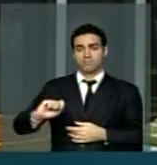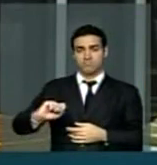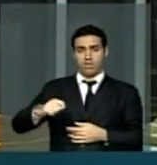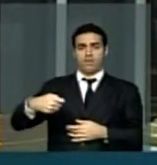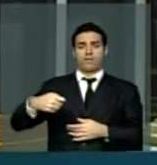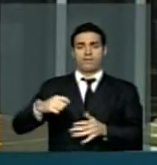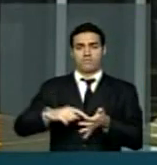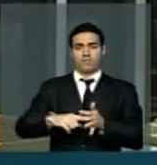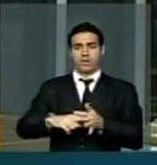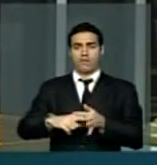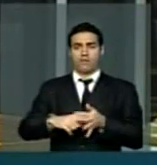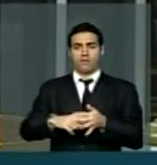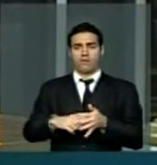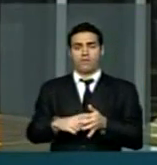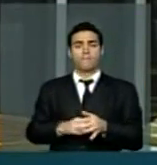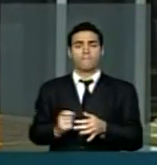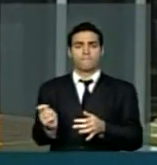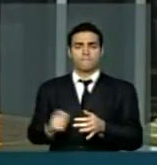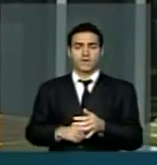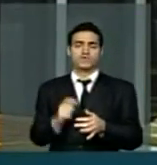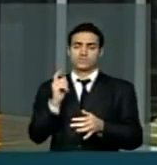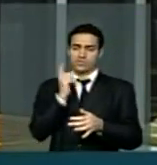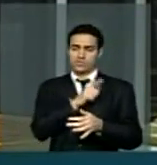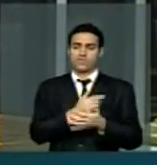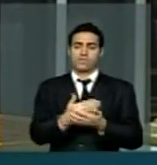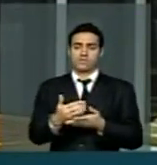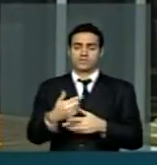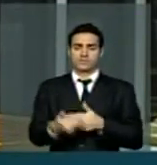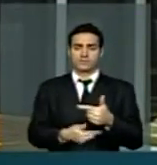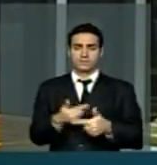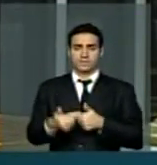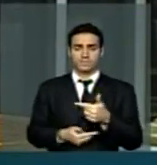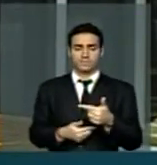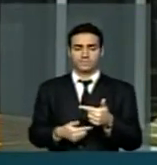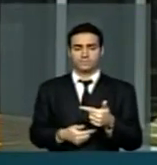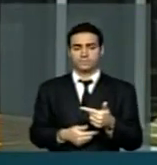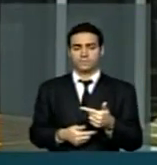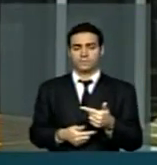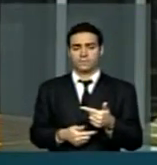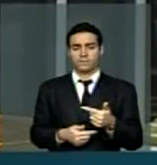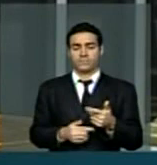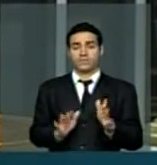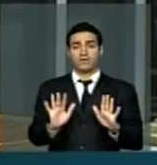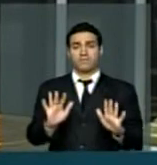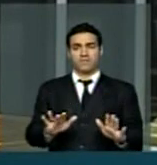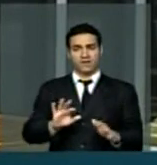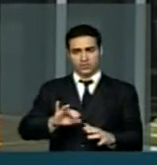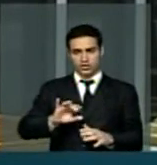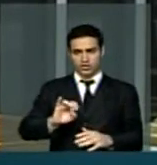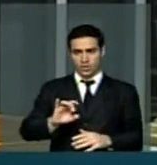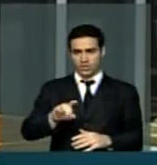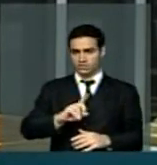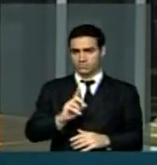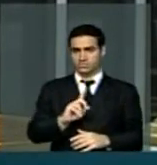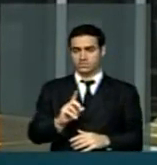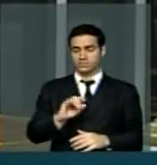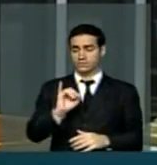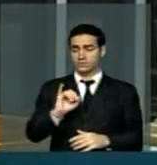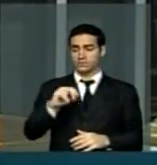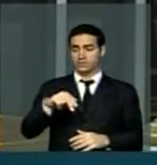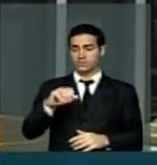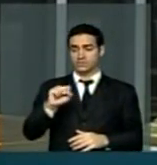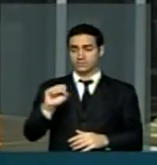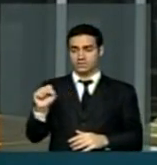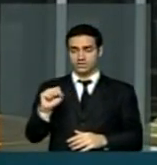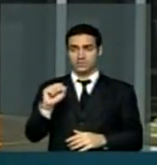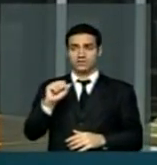lá para trabalhar. Mas não é só isso. O INSS de Belém me